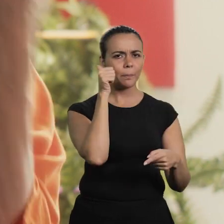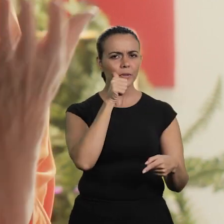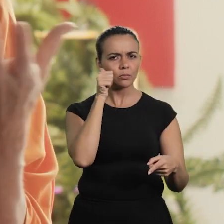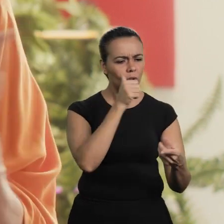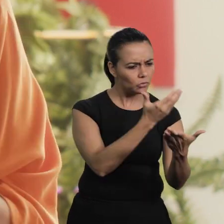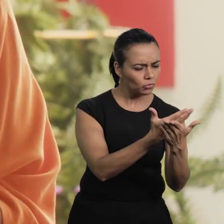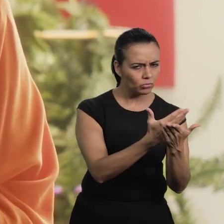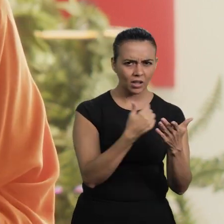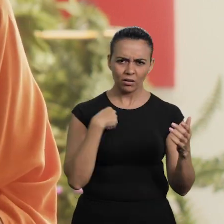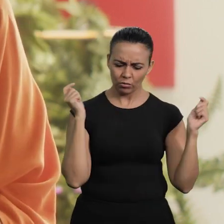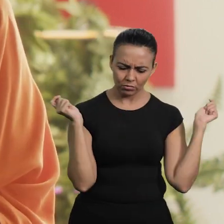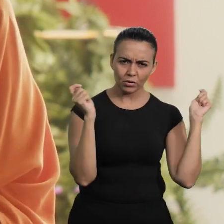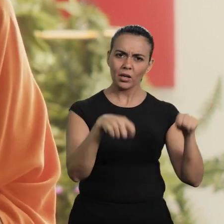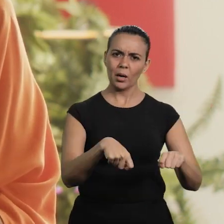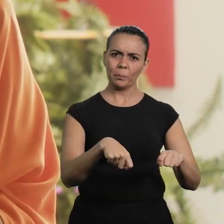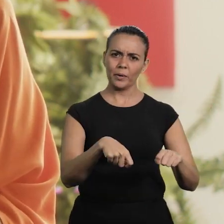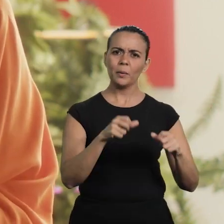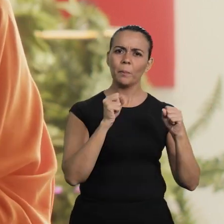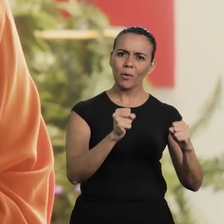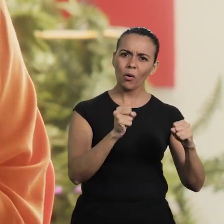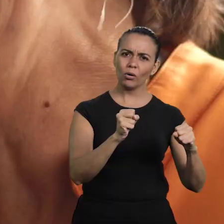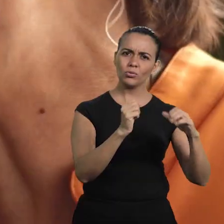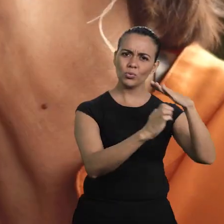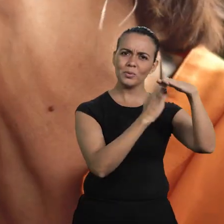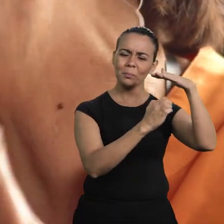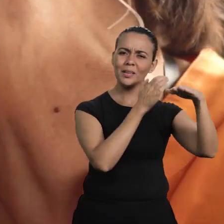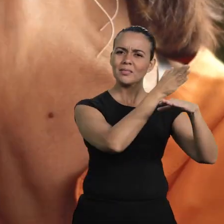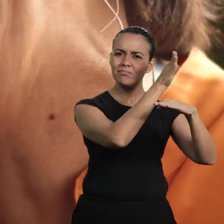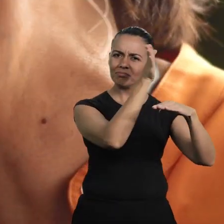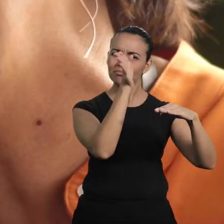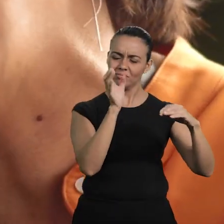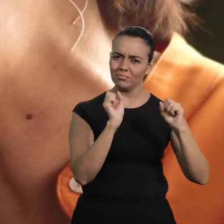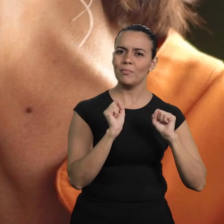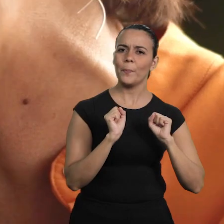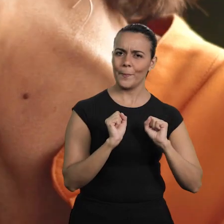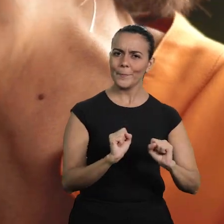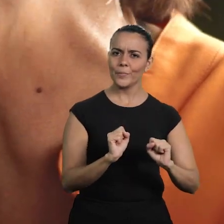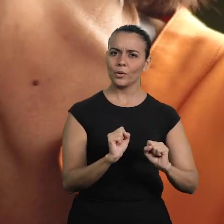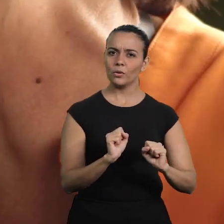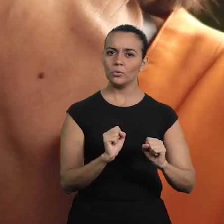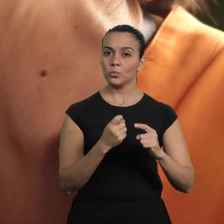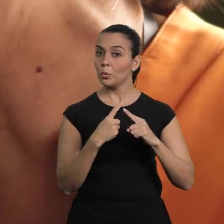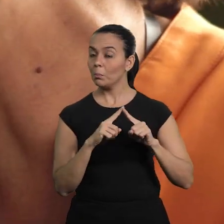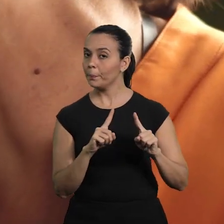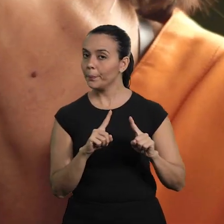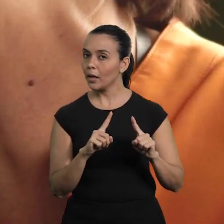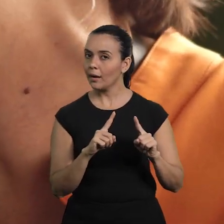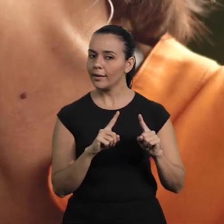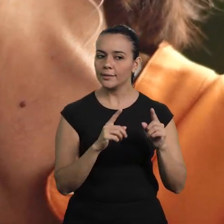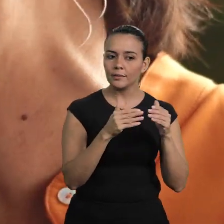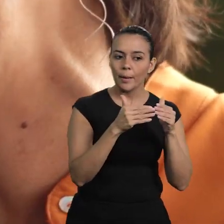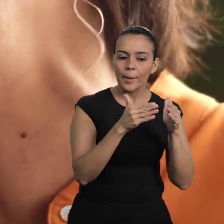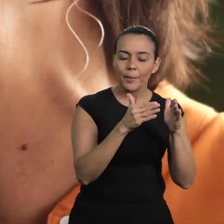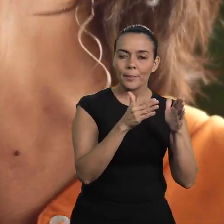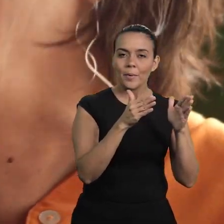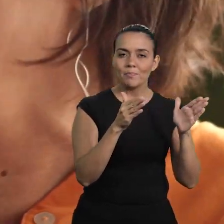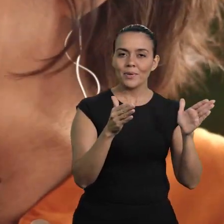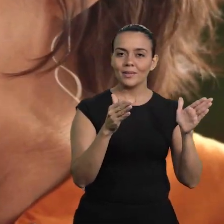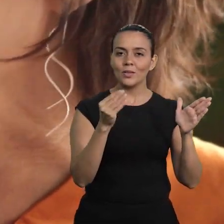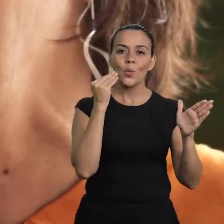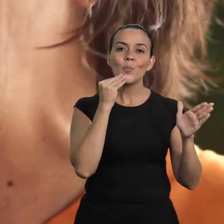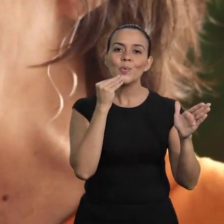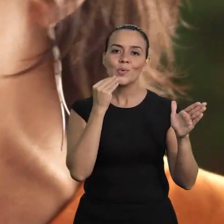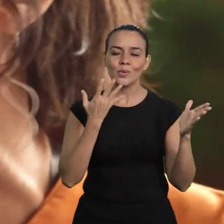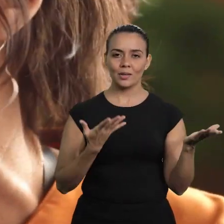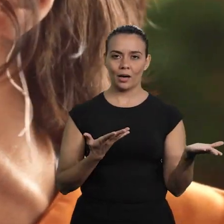elas enxerguem que elas podem ir para essas carreiras. E isso vai gerando alguns destraves, por exemplo,